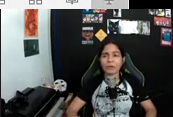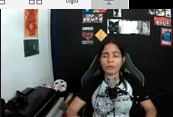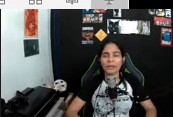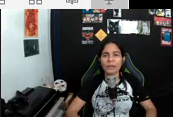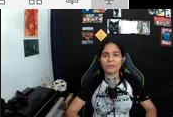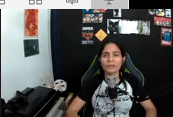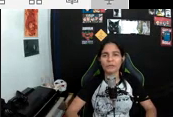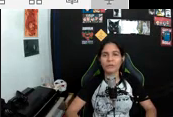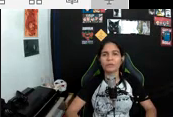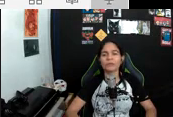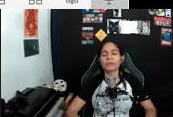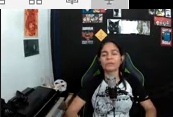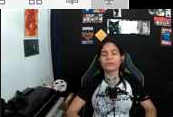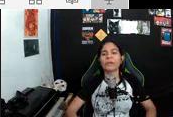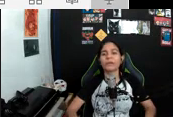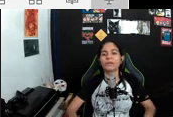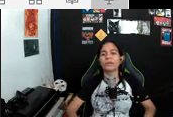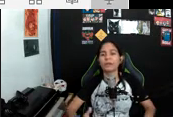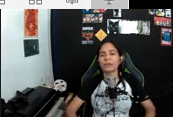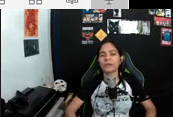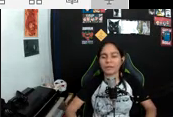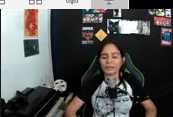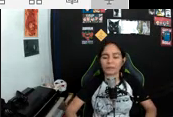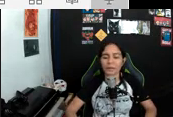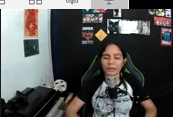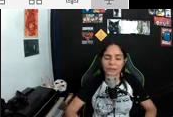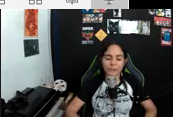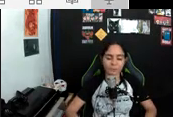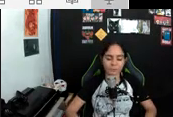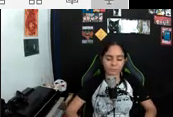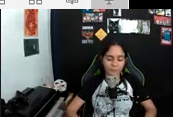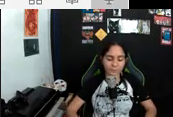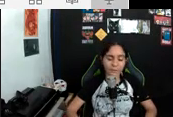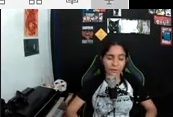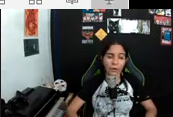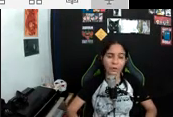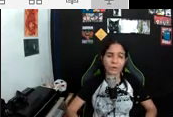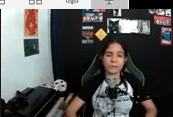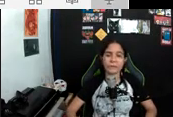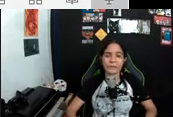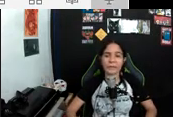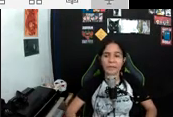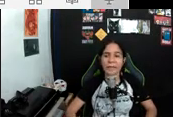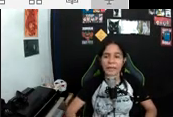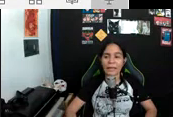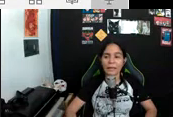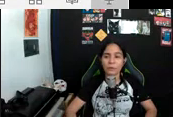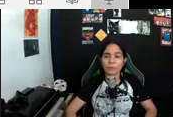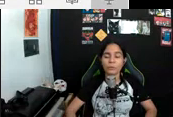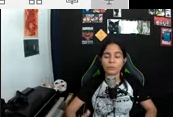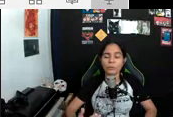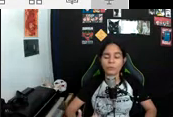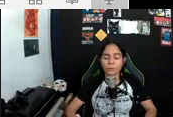lá no início, na sua construção, que era justamente estar trabalhando aonde você,